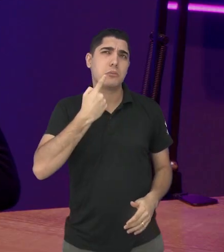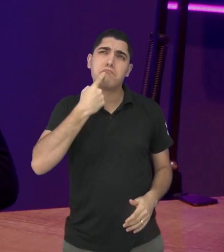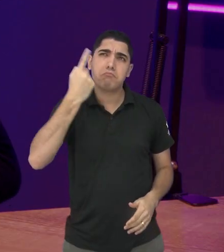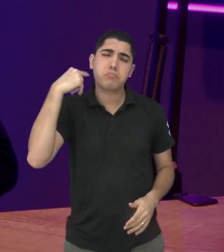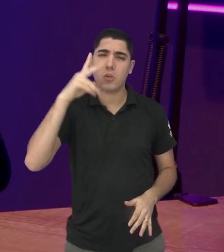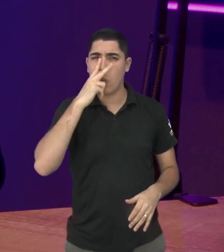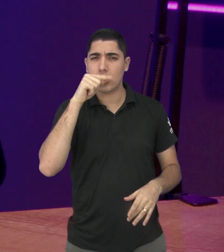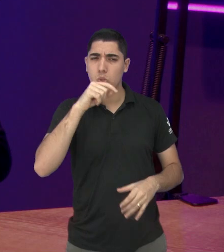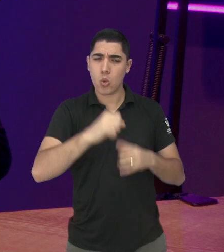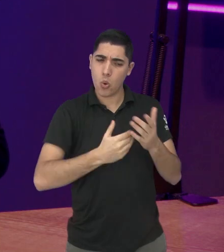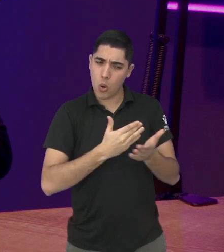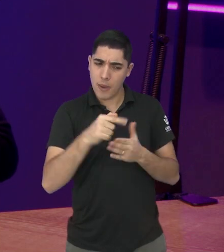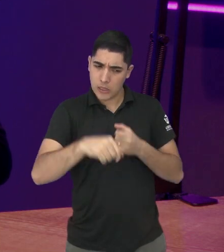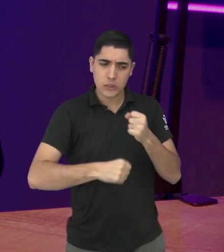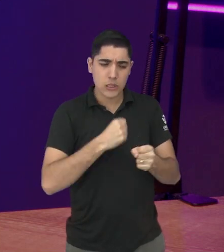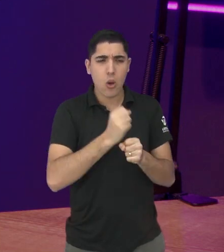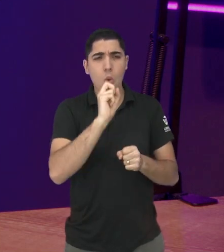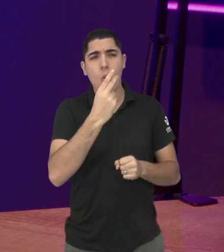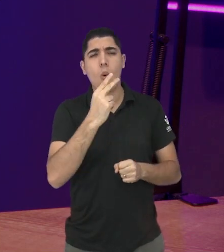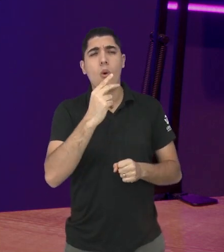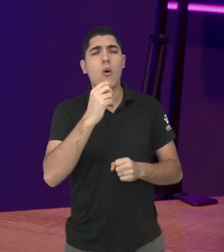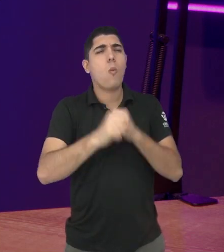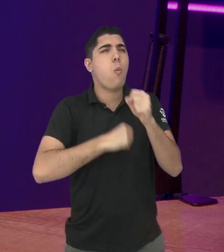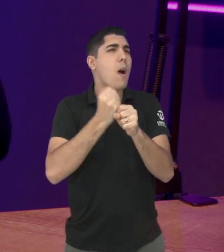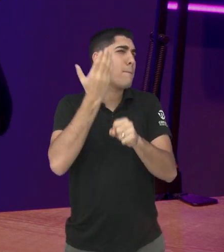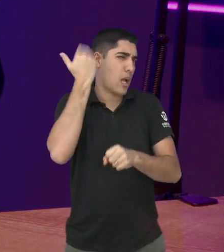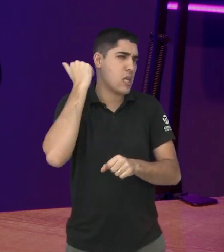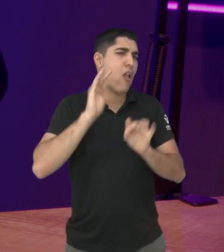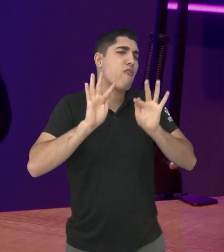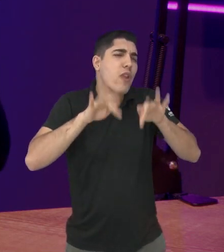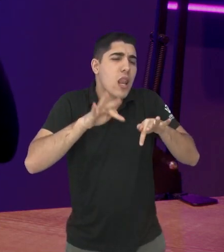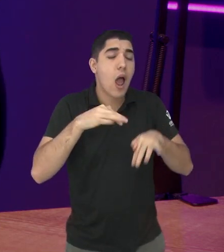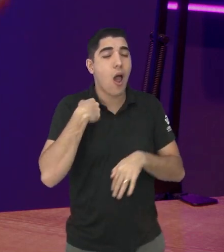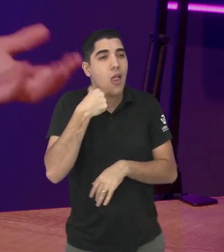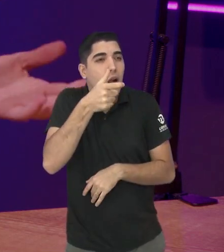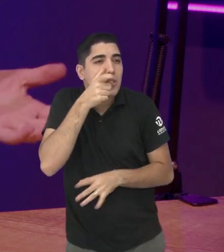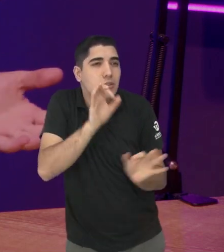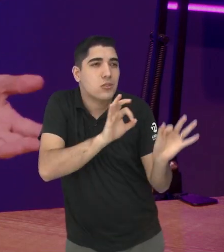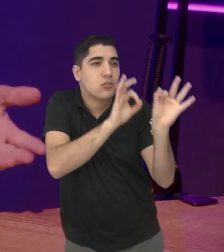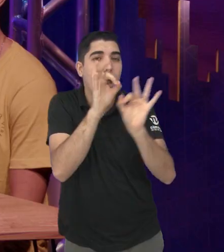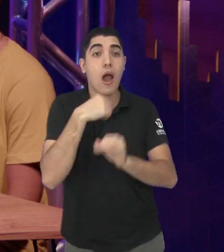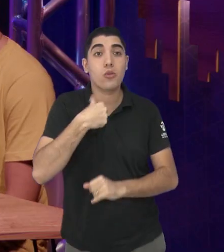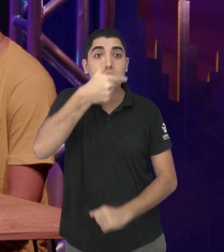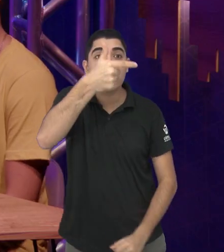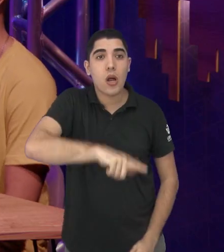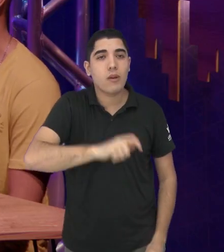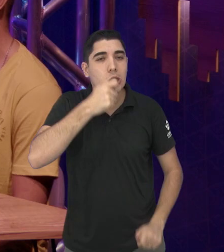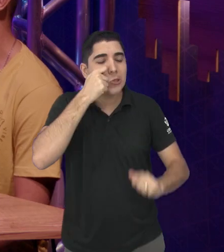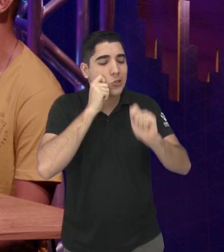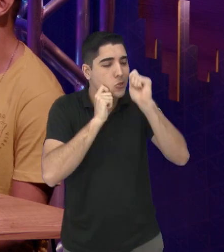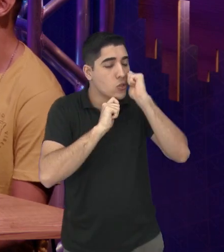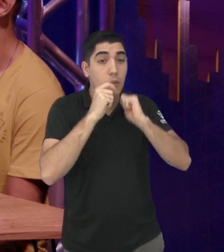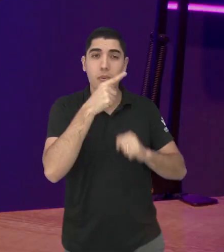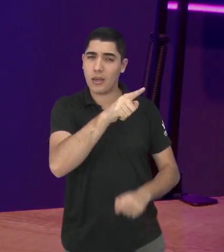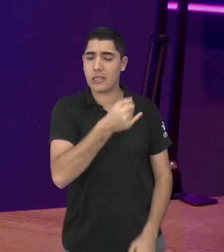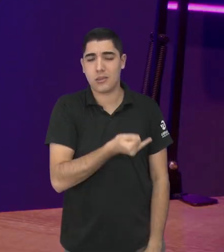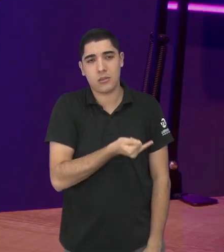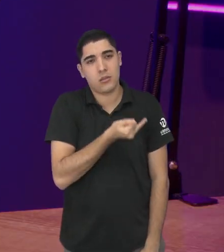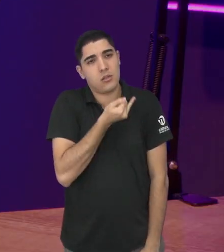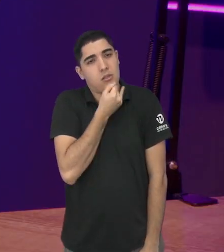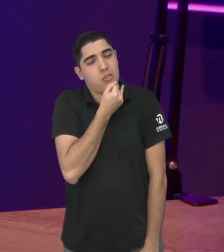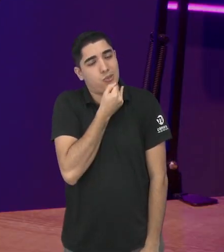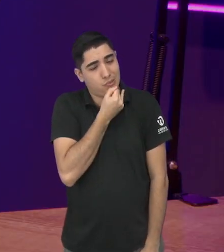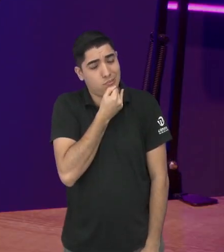no começo desse ano ou no final do ano passado, eu assisti esse filme de novo e eu chorei de novo. Nossa. Porque é muito triste, gente. É